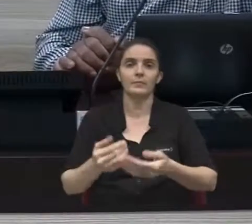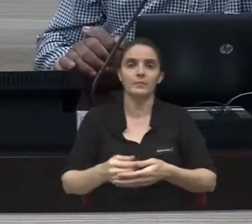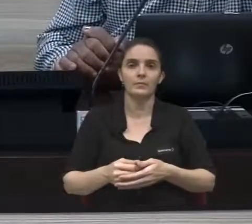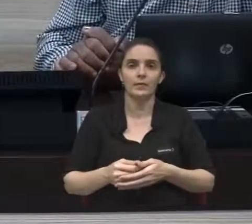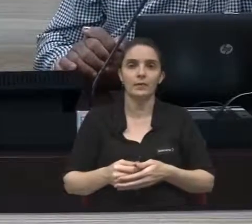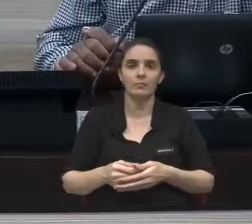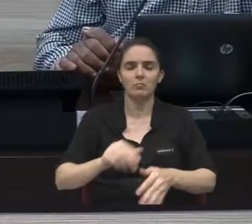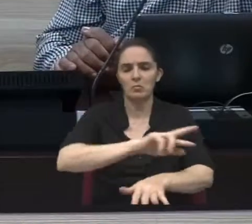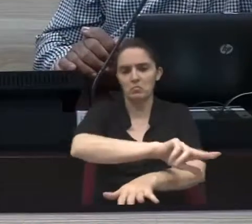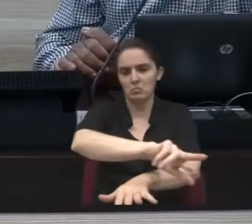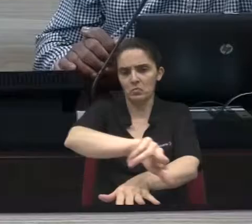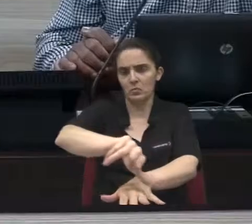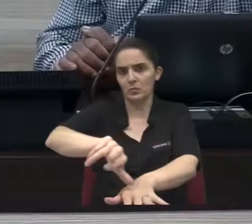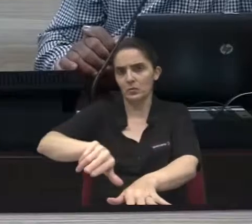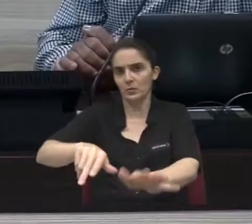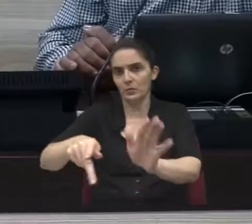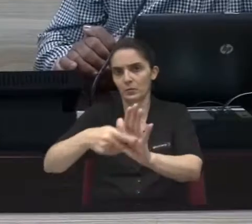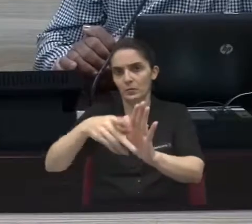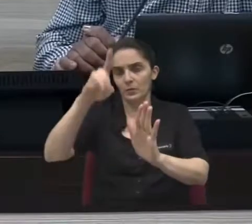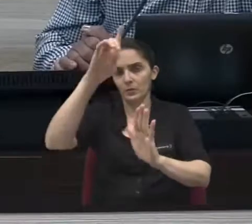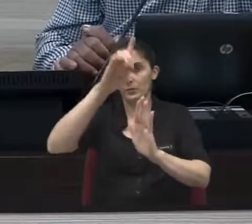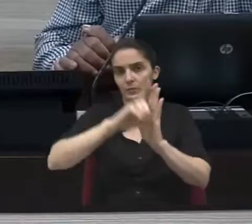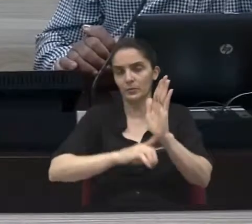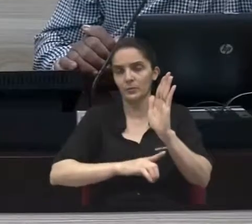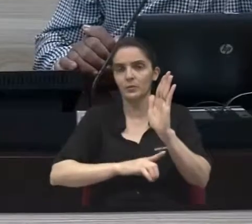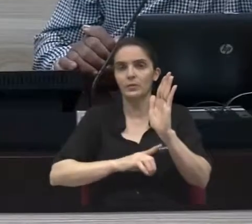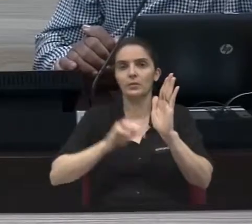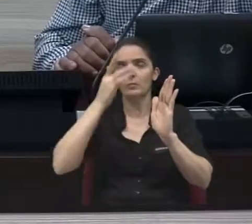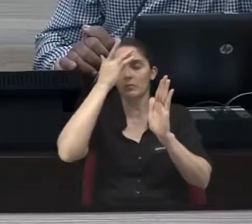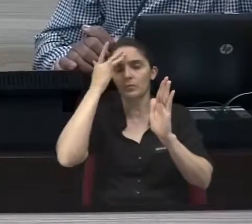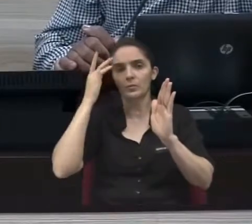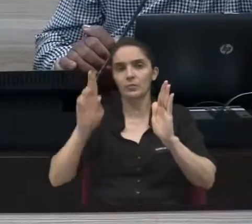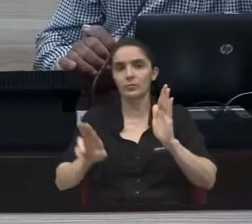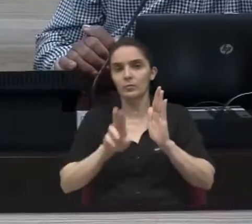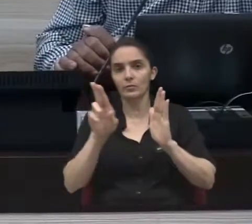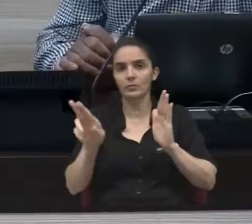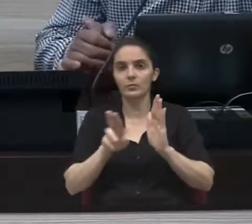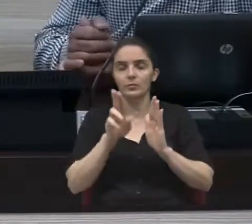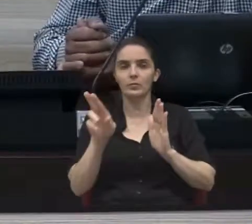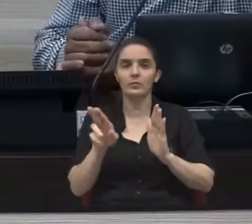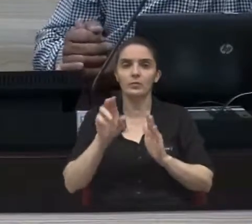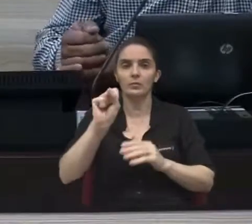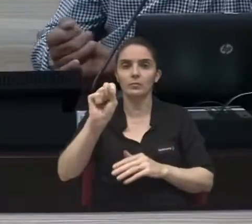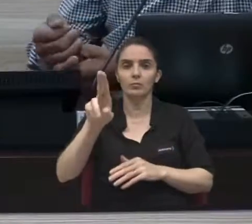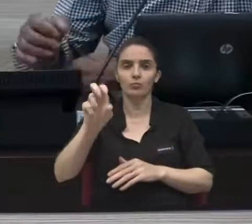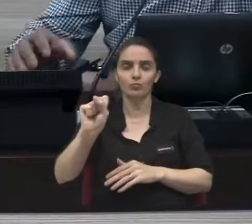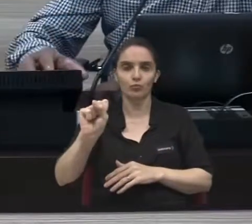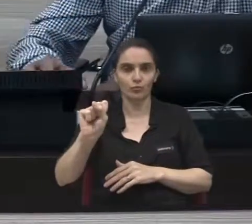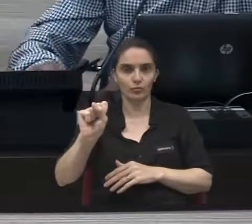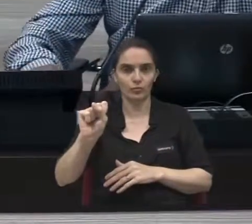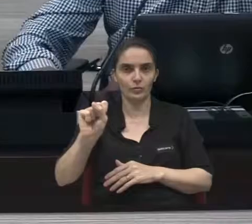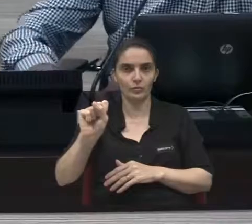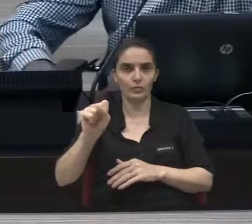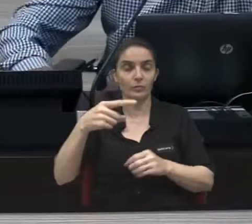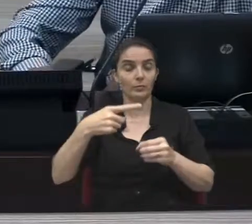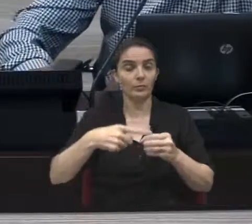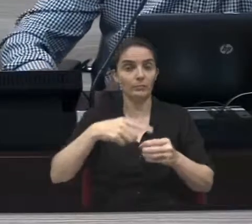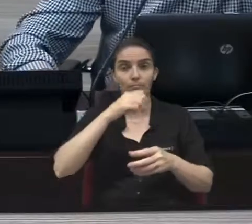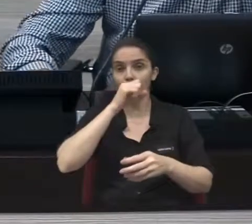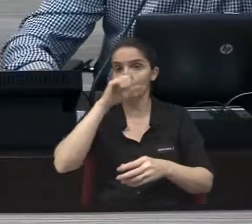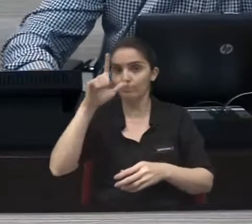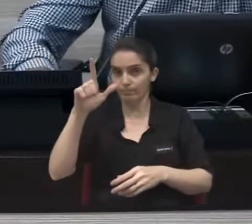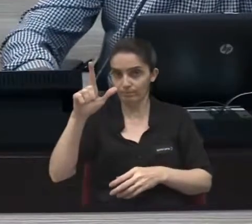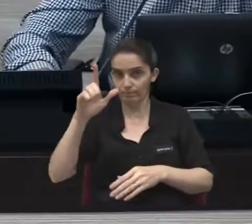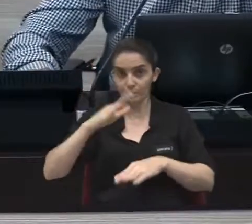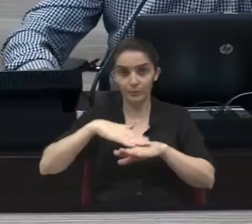correlatas do direito aos usuários da Rede do Sistema Único de Saúde, o SUS de Limeira, para mais 180